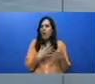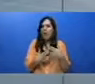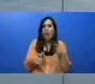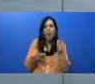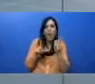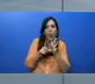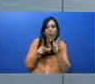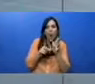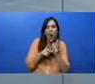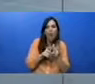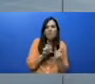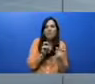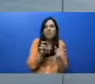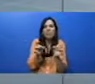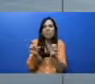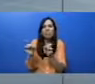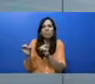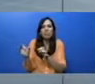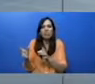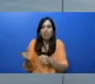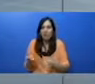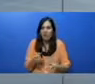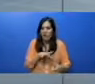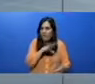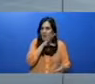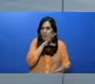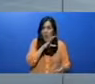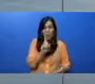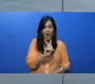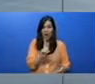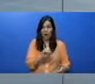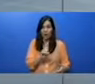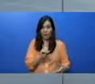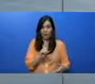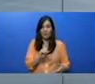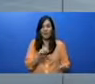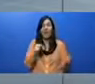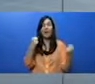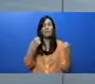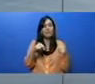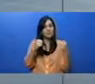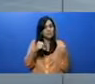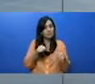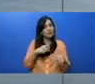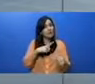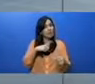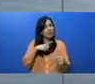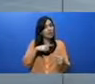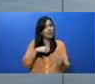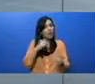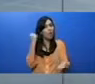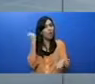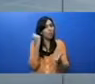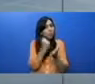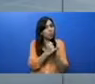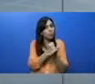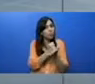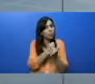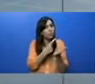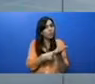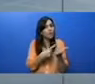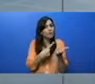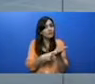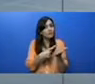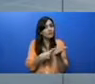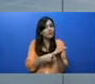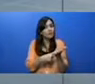tenha autorização para vender animais silvestres, tá? Ela tem que ter autorização do IBAMA. E quais são os